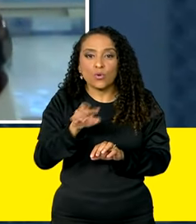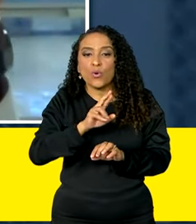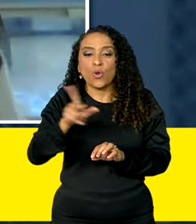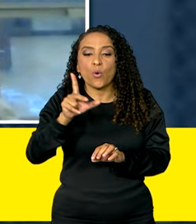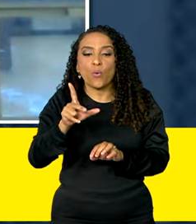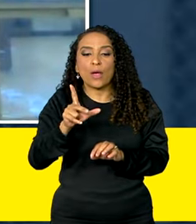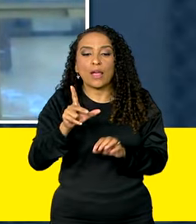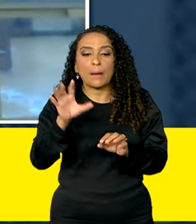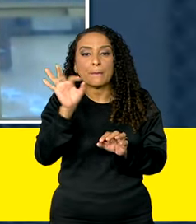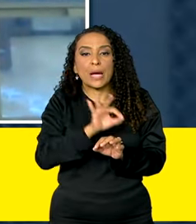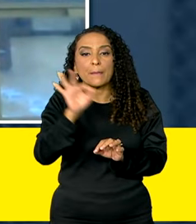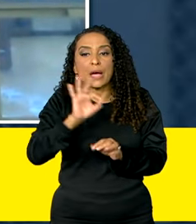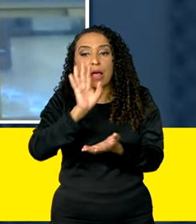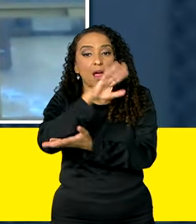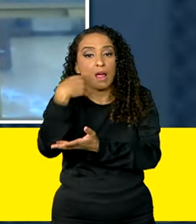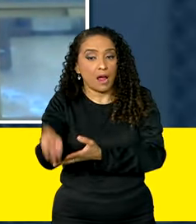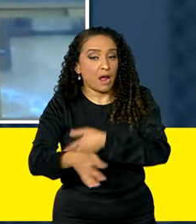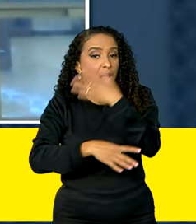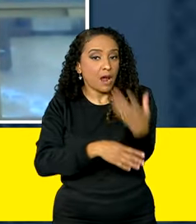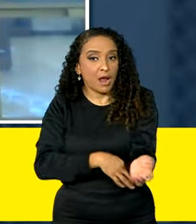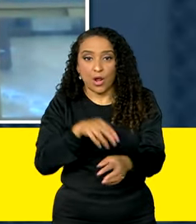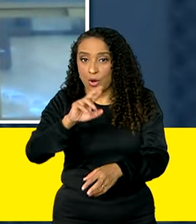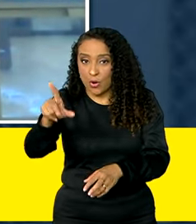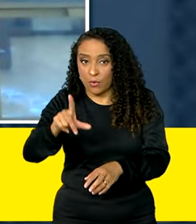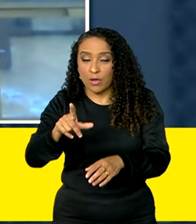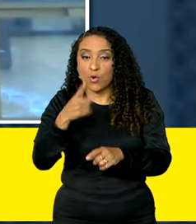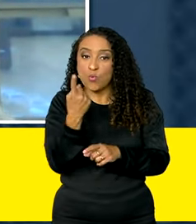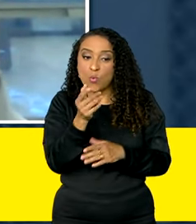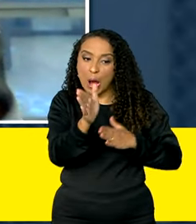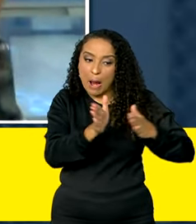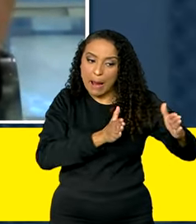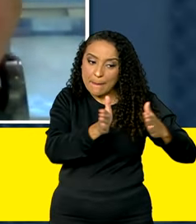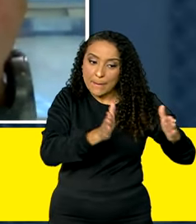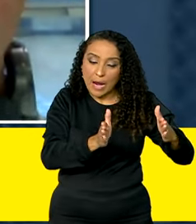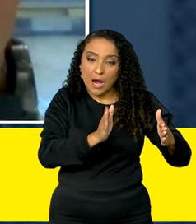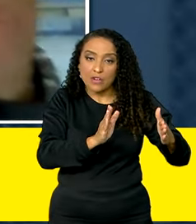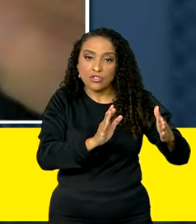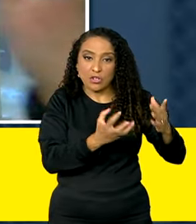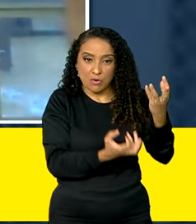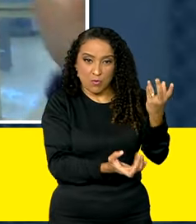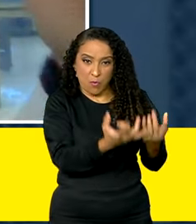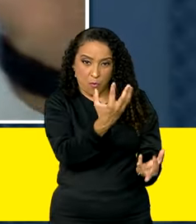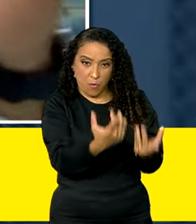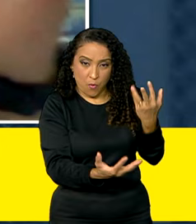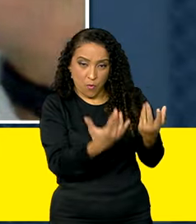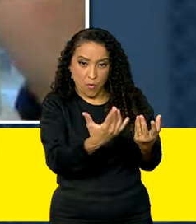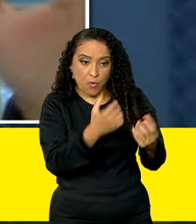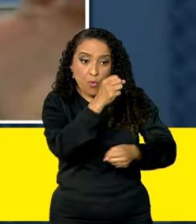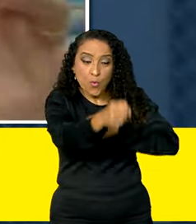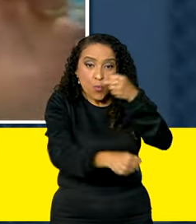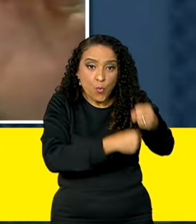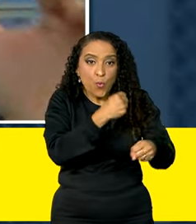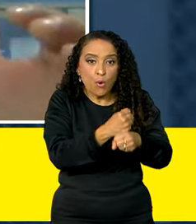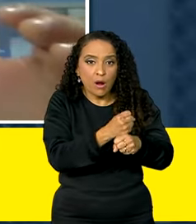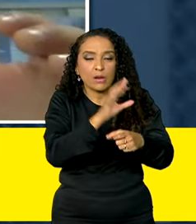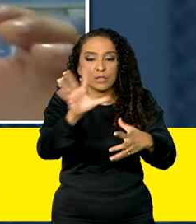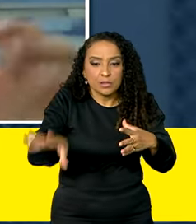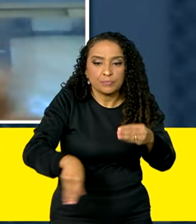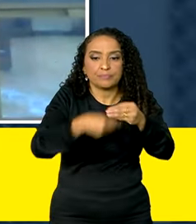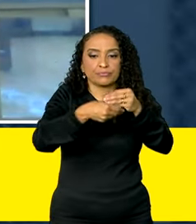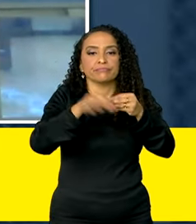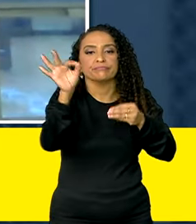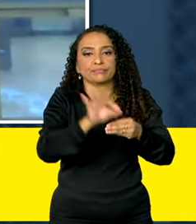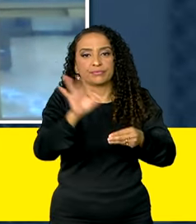é taxa de desmatamento. Uma parte dos incêndios anualmente entram na taxa